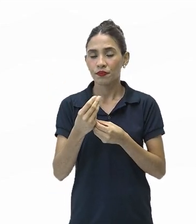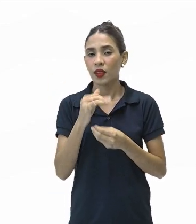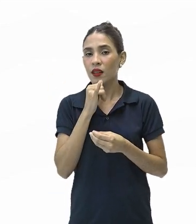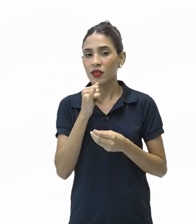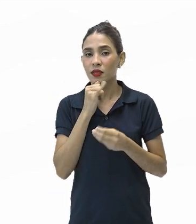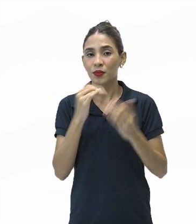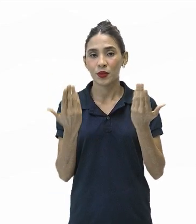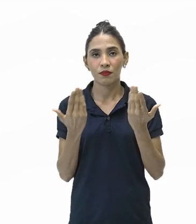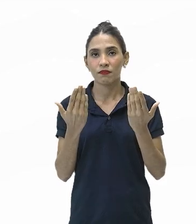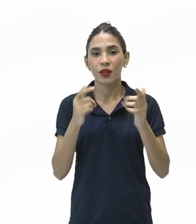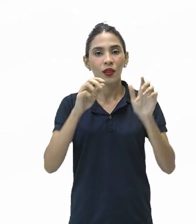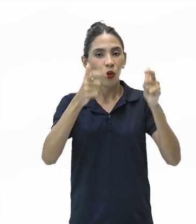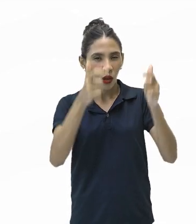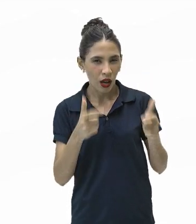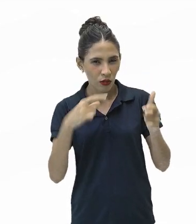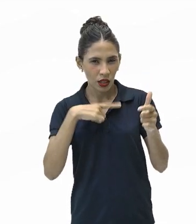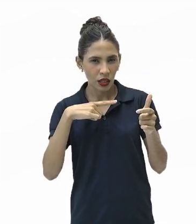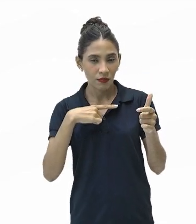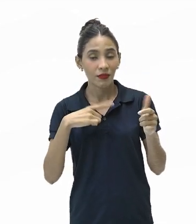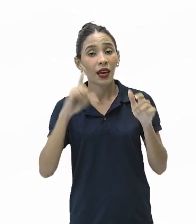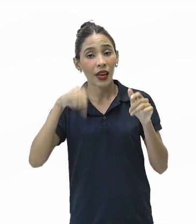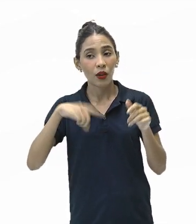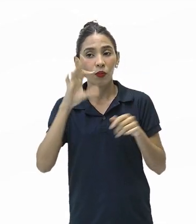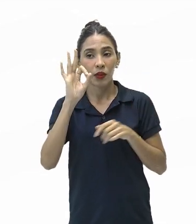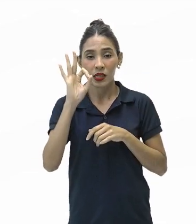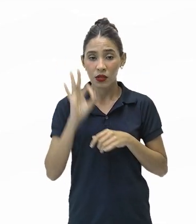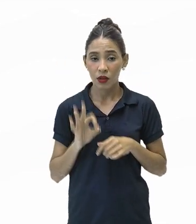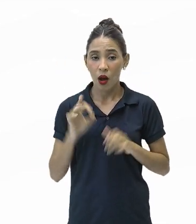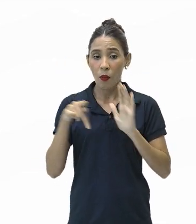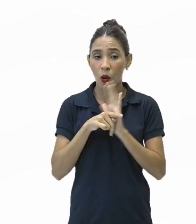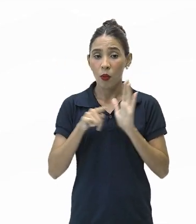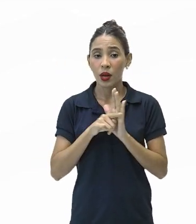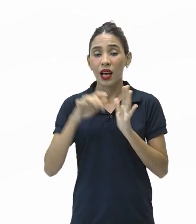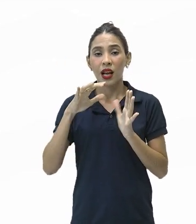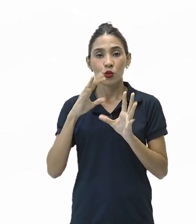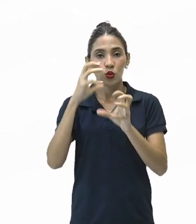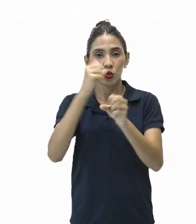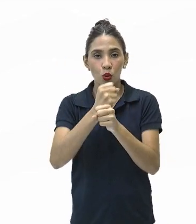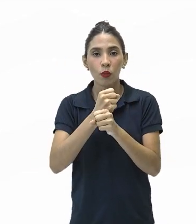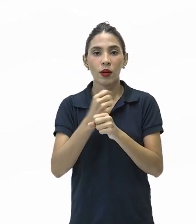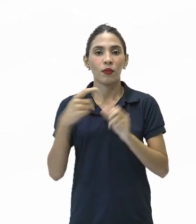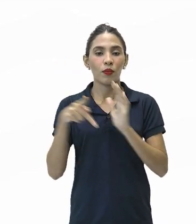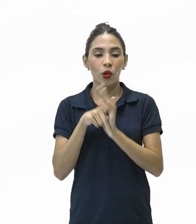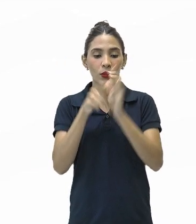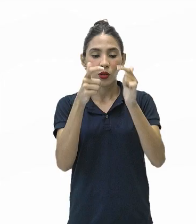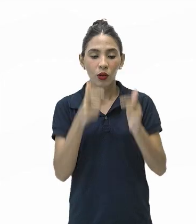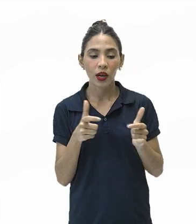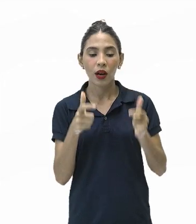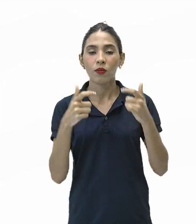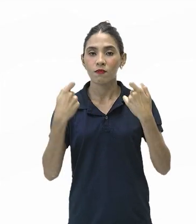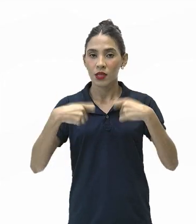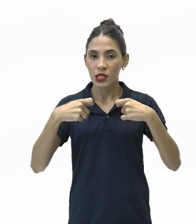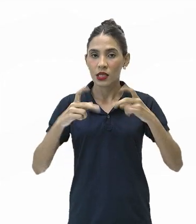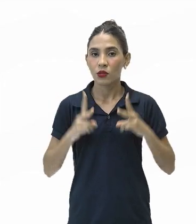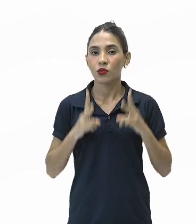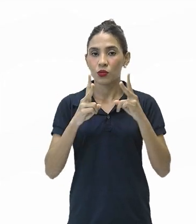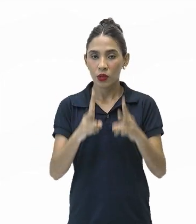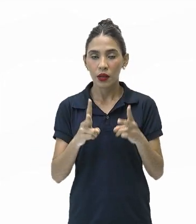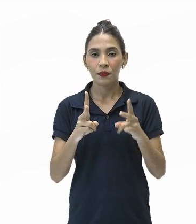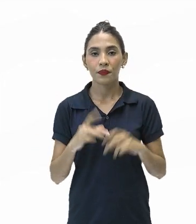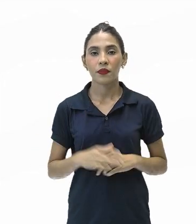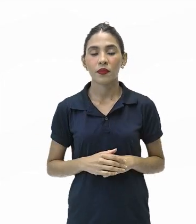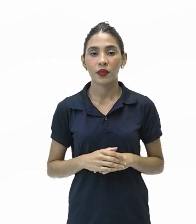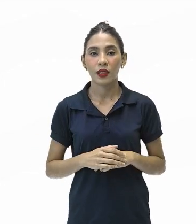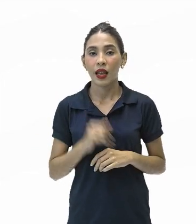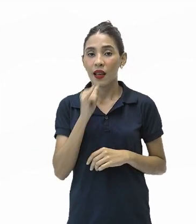uma propriedade? Ela é o percentual da área total da propriedade que deve ser mantida